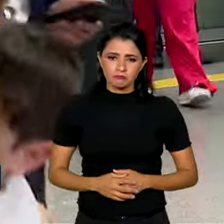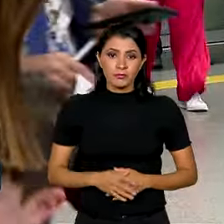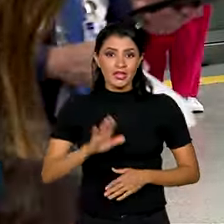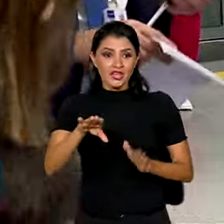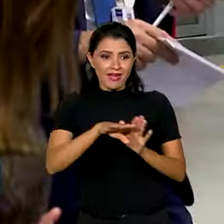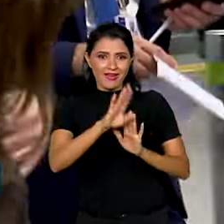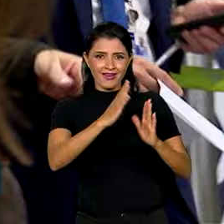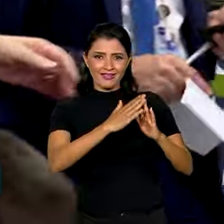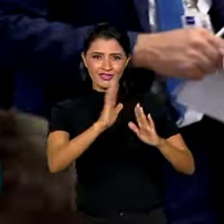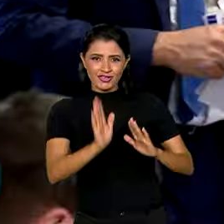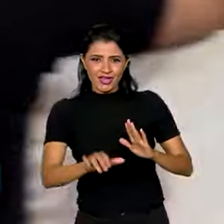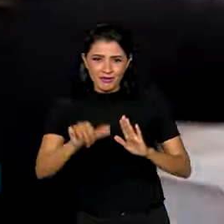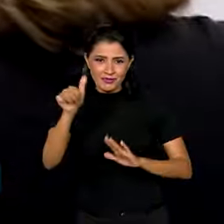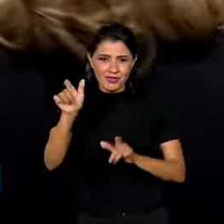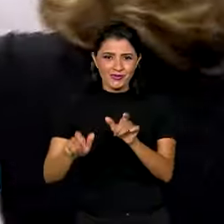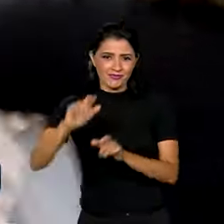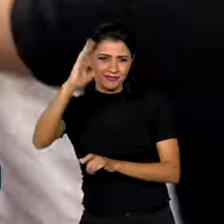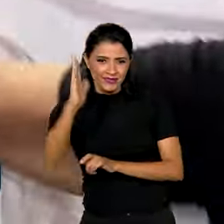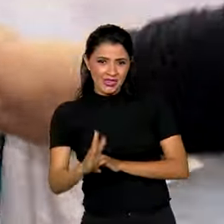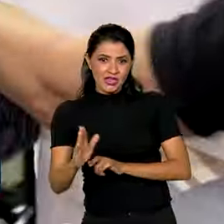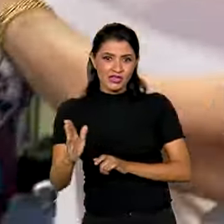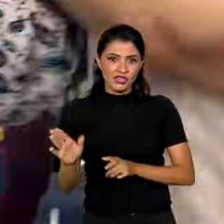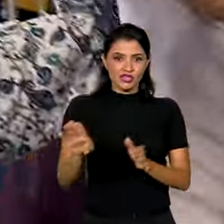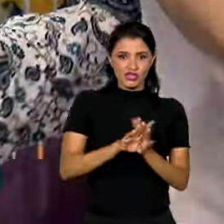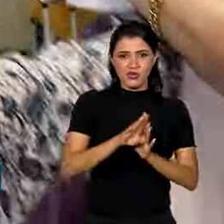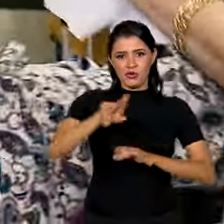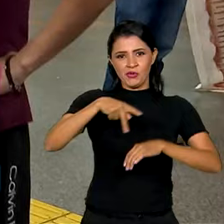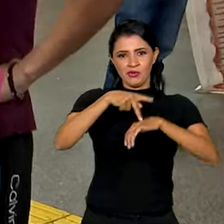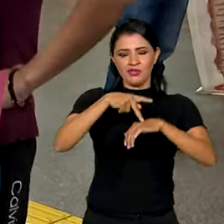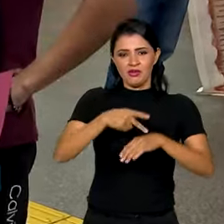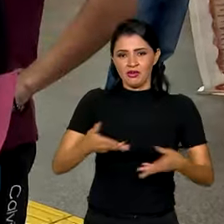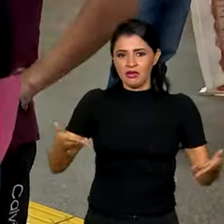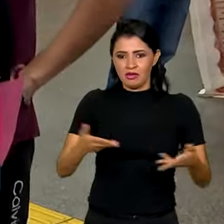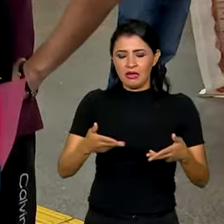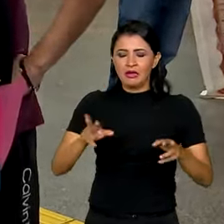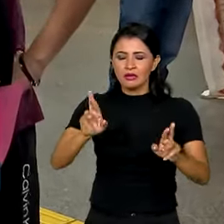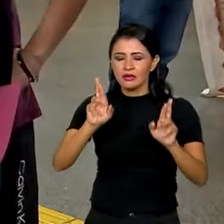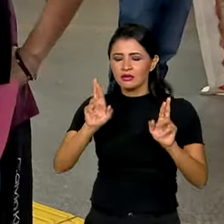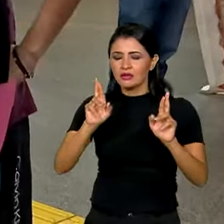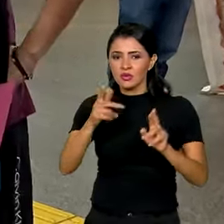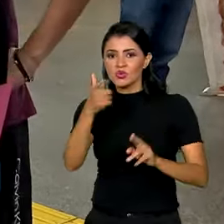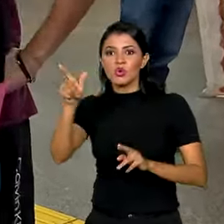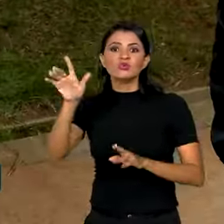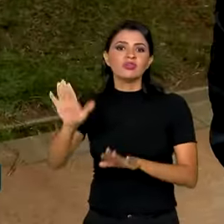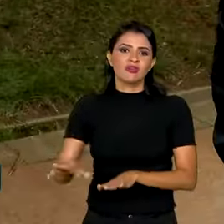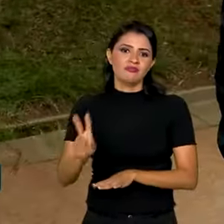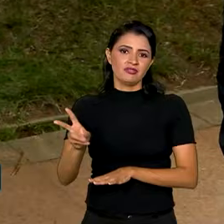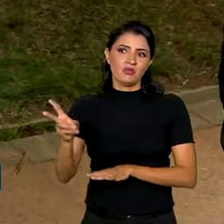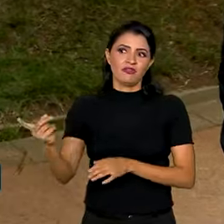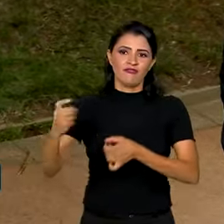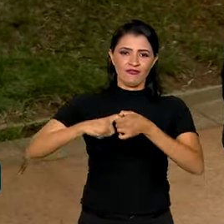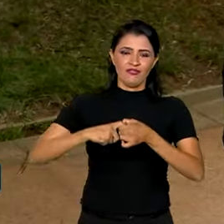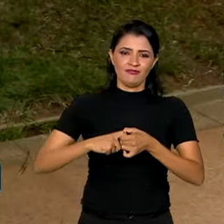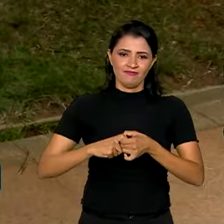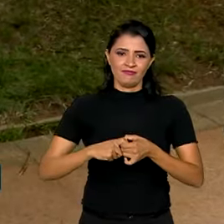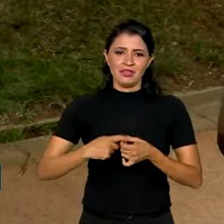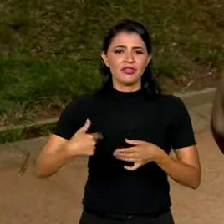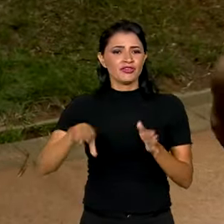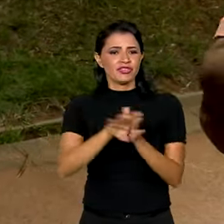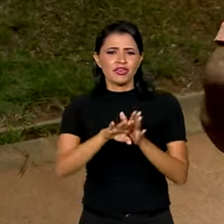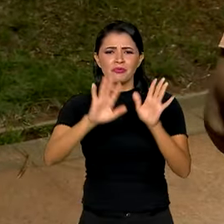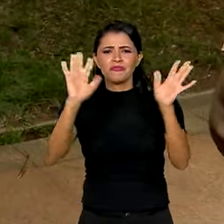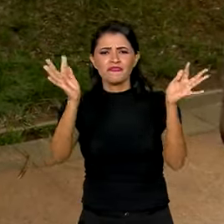casa, os primeiros brasileiros que chegaram de volta ao país agora torcem pelos que ficaram. E aqui chegamos